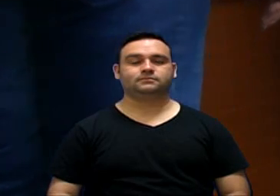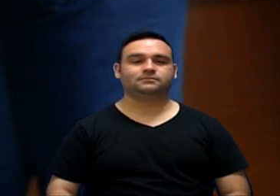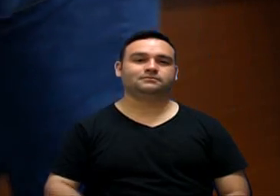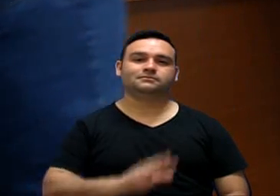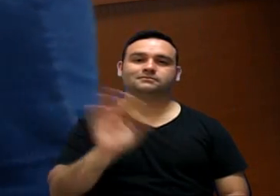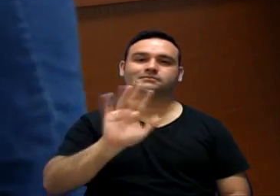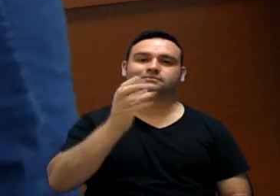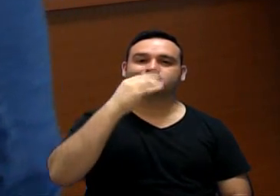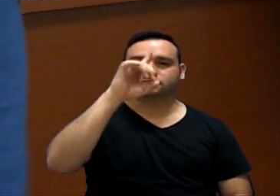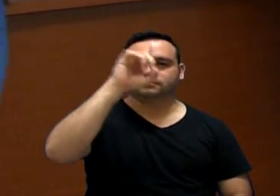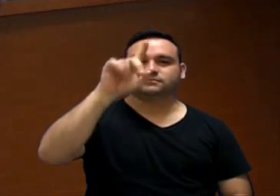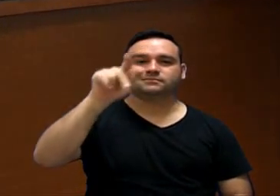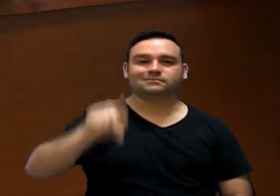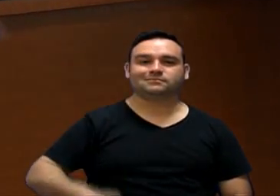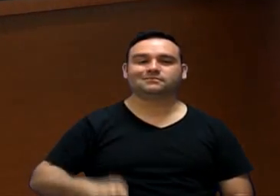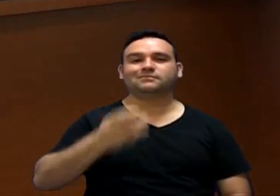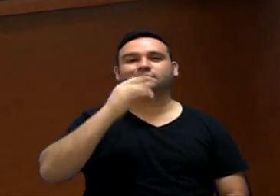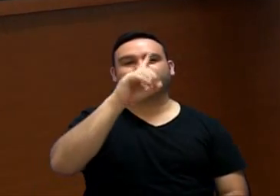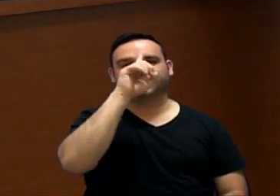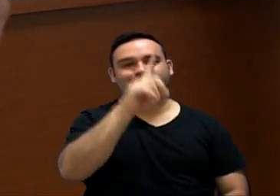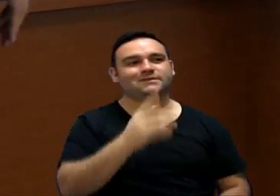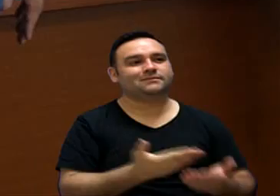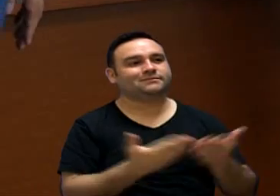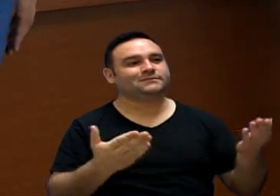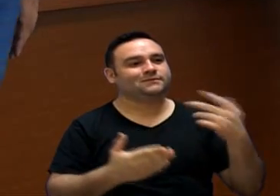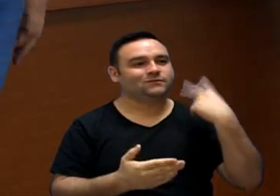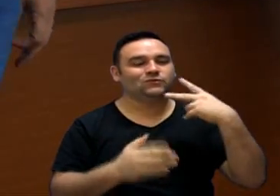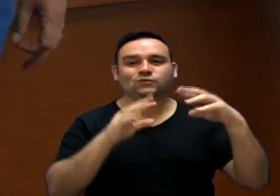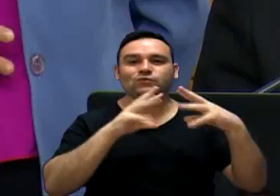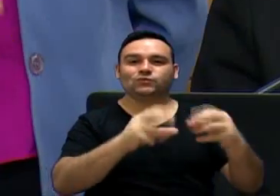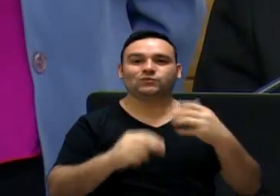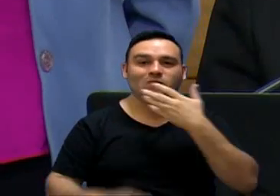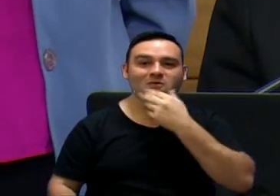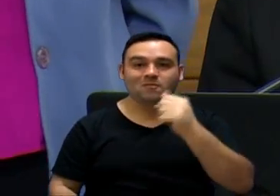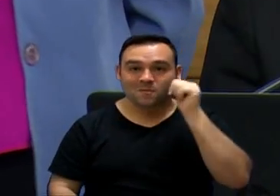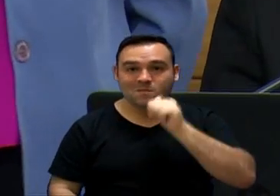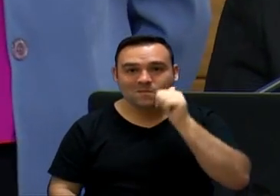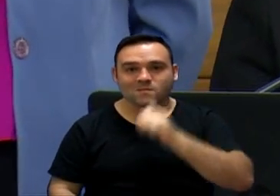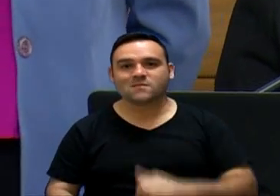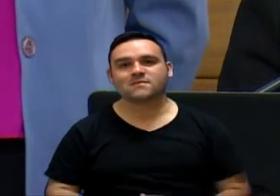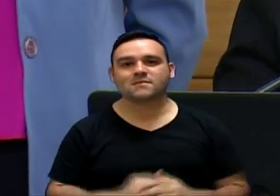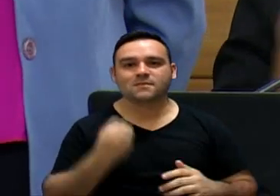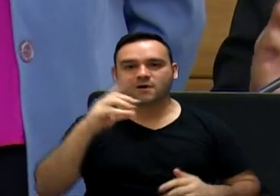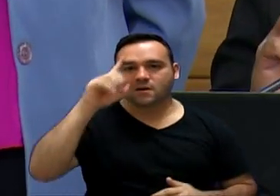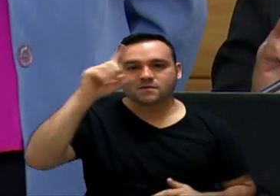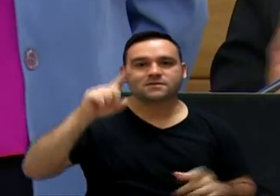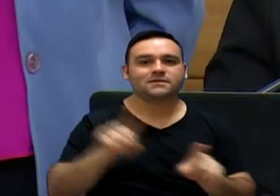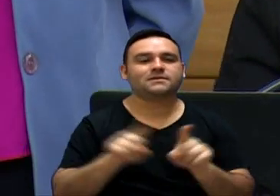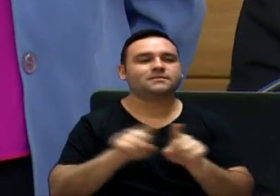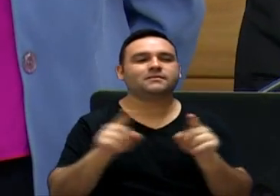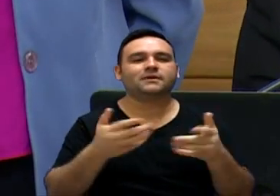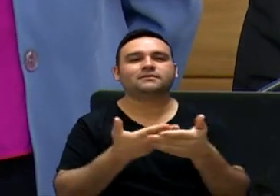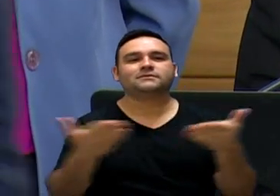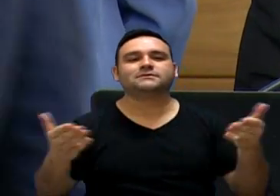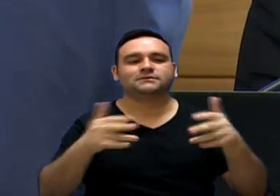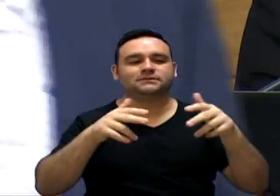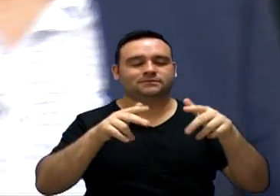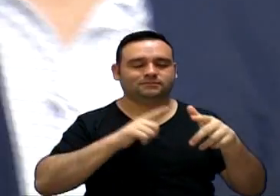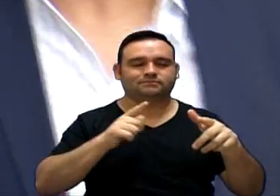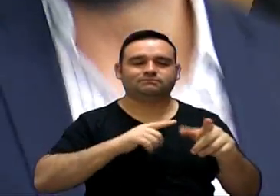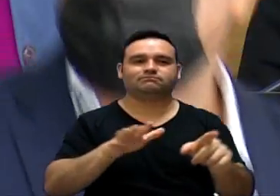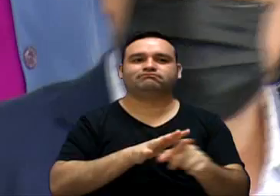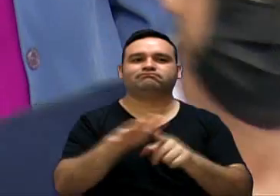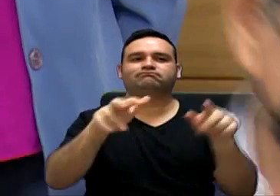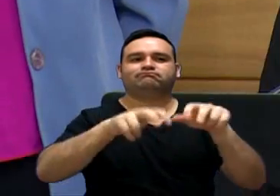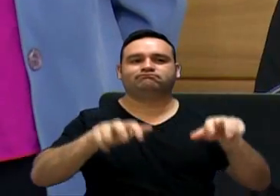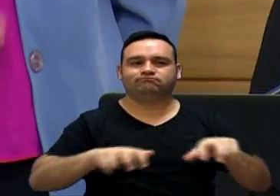Bom dia, presidente. Bom dia a todos, nobres vereadores e nobres vereadoras. Bom dia a todos aqui no plenário. Bom